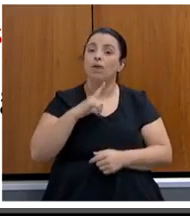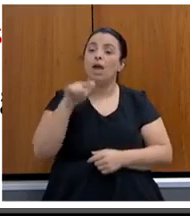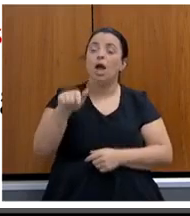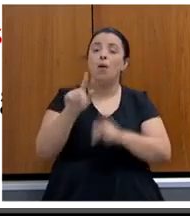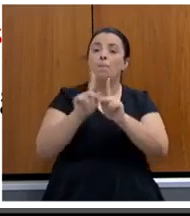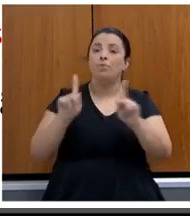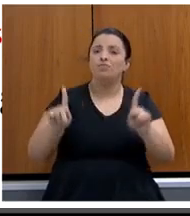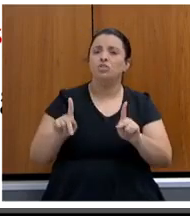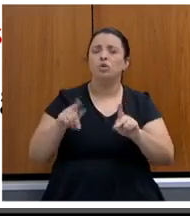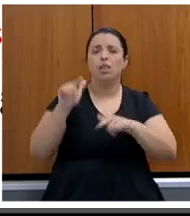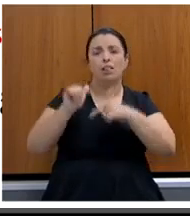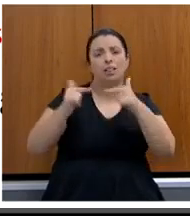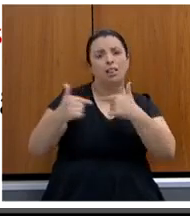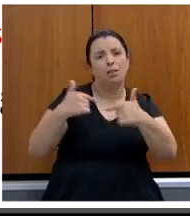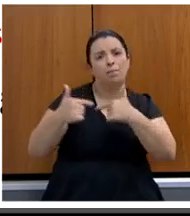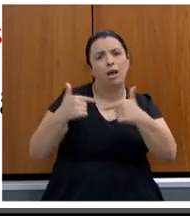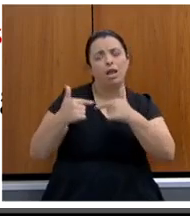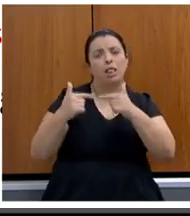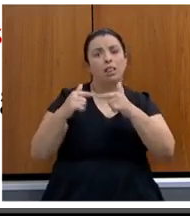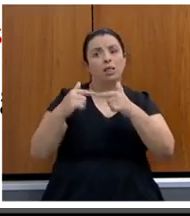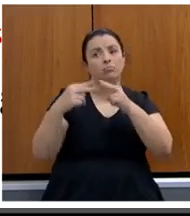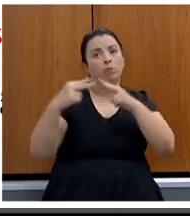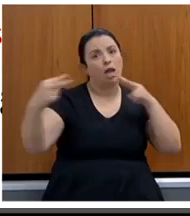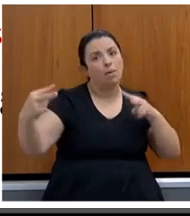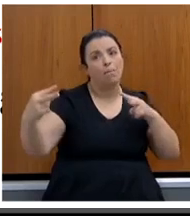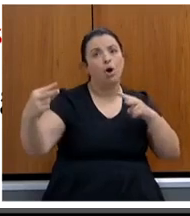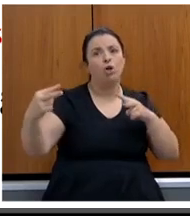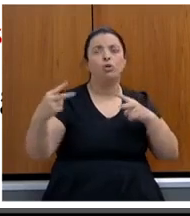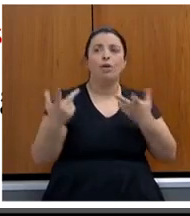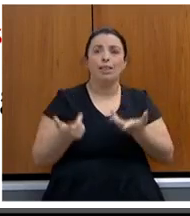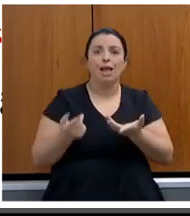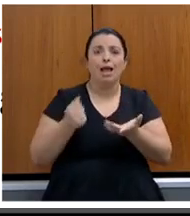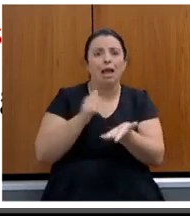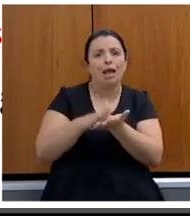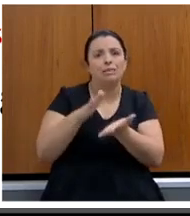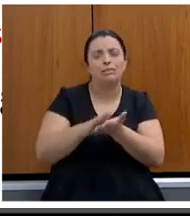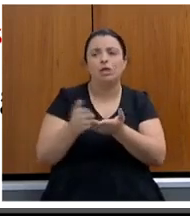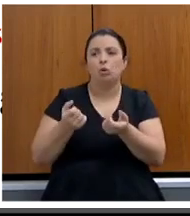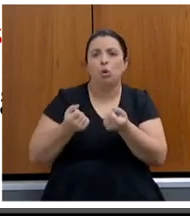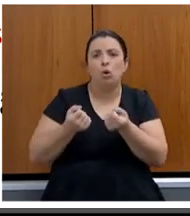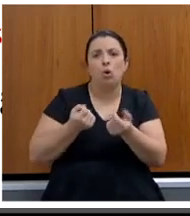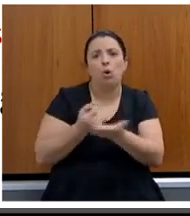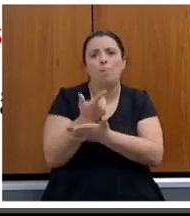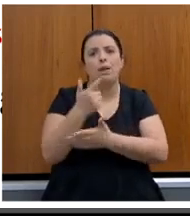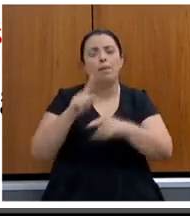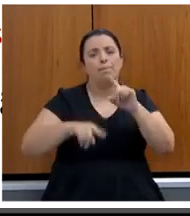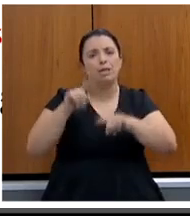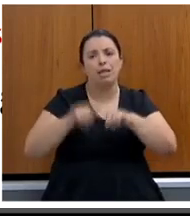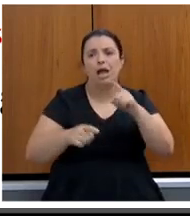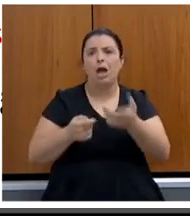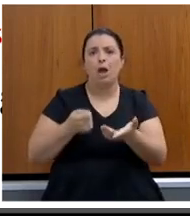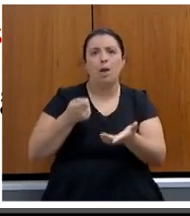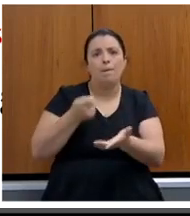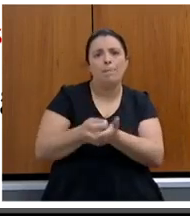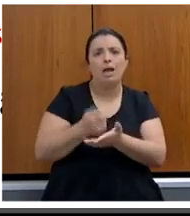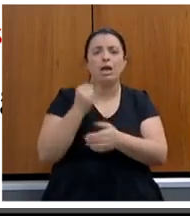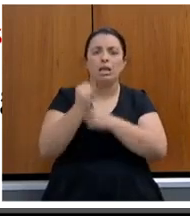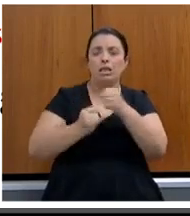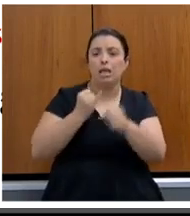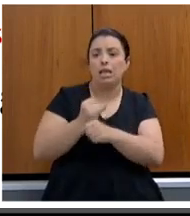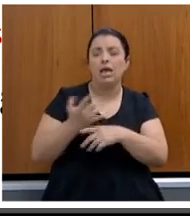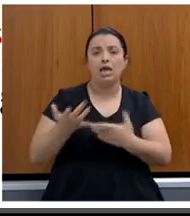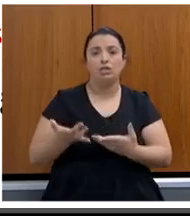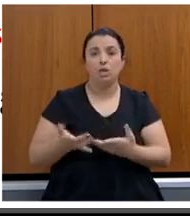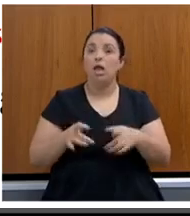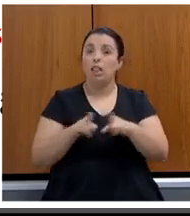o trabalho remoto do seu salário comprando equipamentos pagando contas pacote de internet e alunos